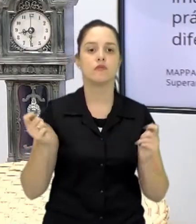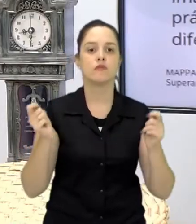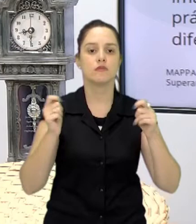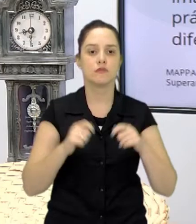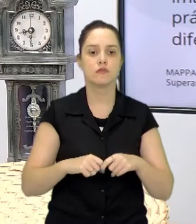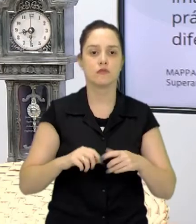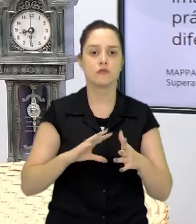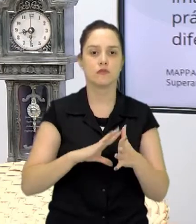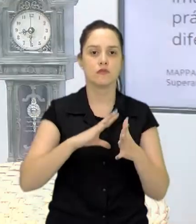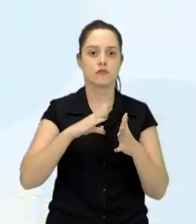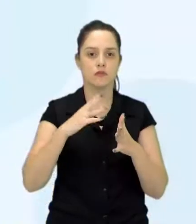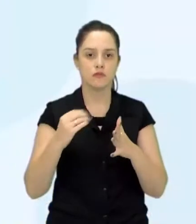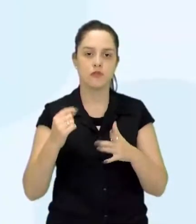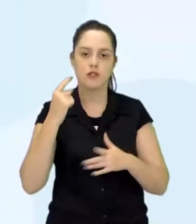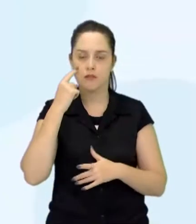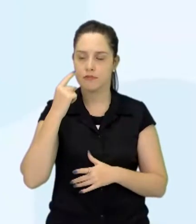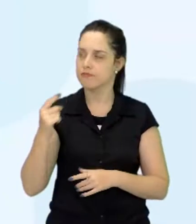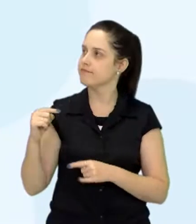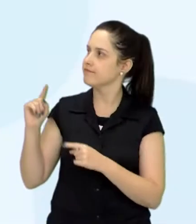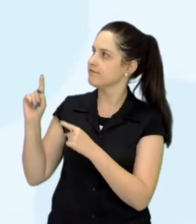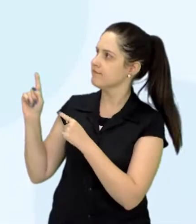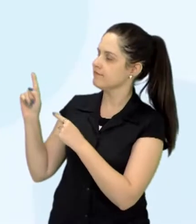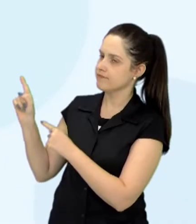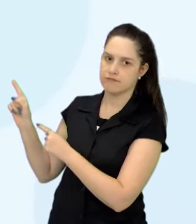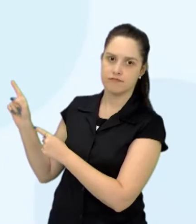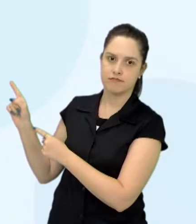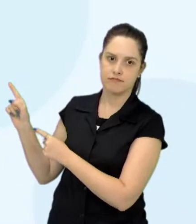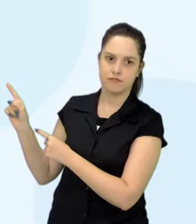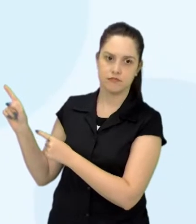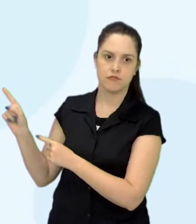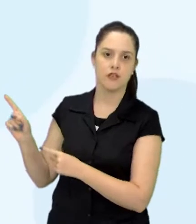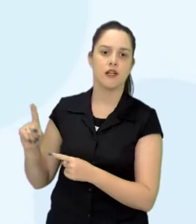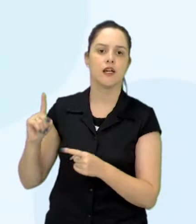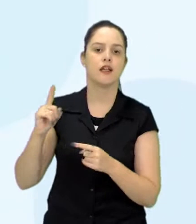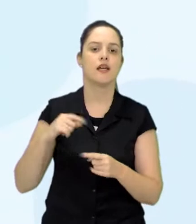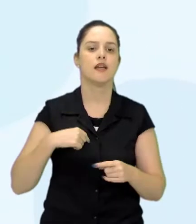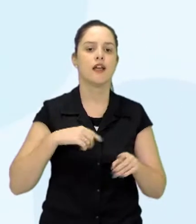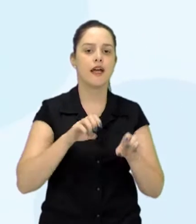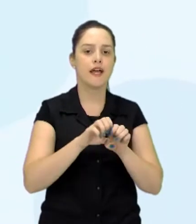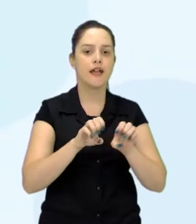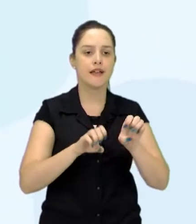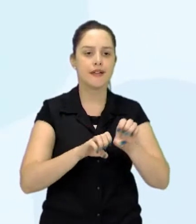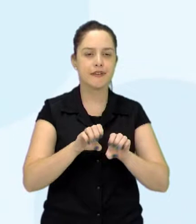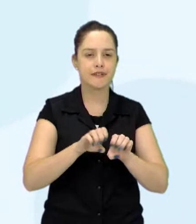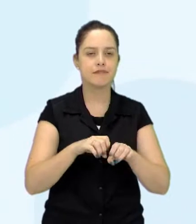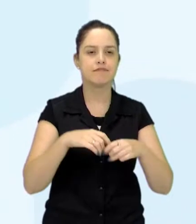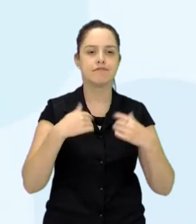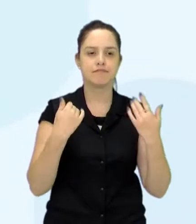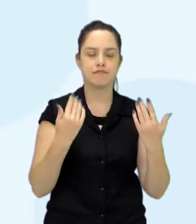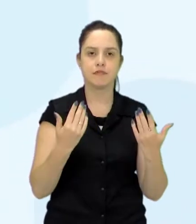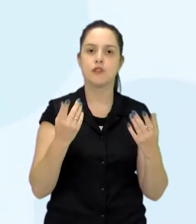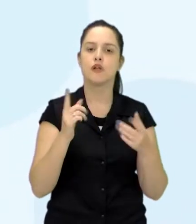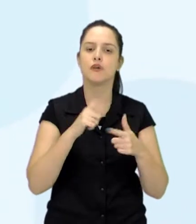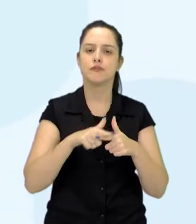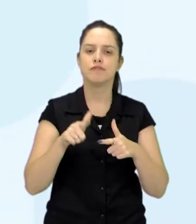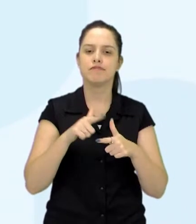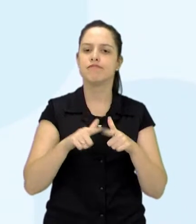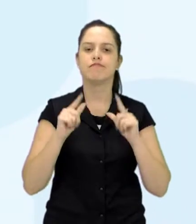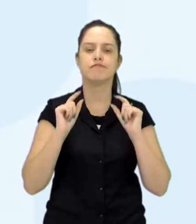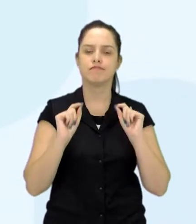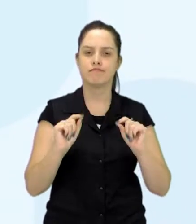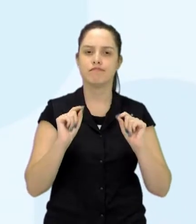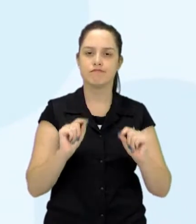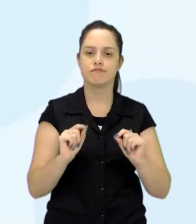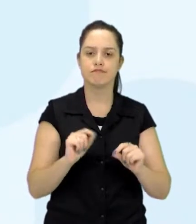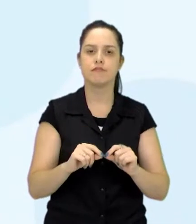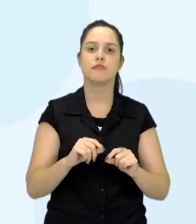do eixo, dá uma olhadinha na tela. Habilidades do eixo estruturante, investigar e analisar situações problema. Então, nós